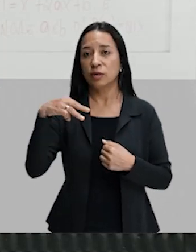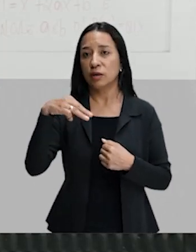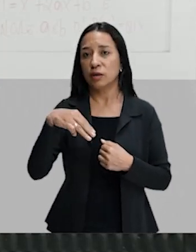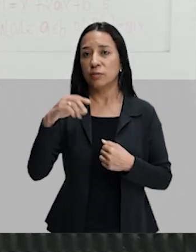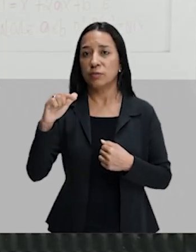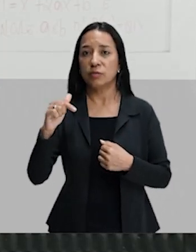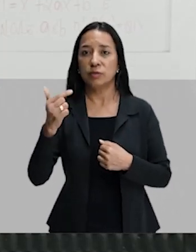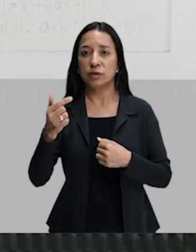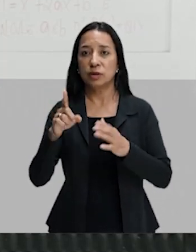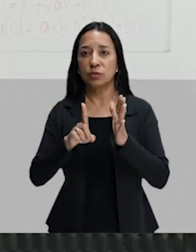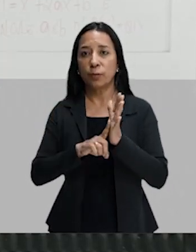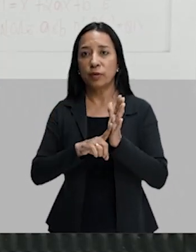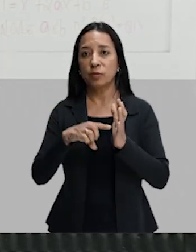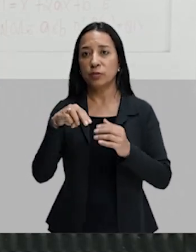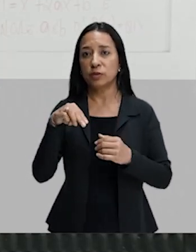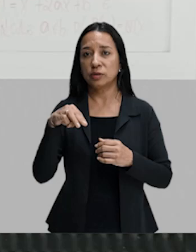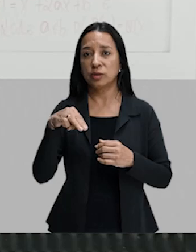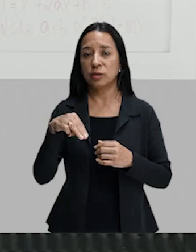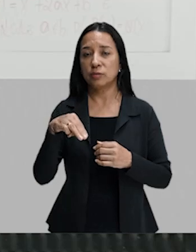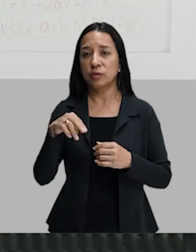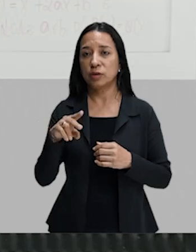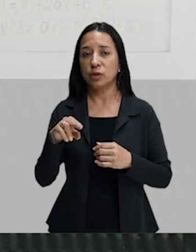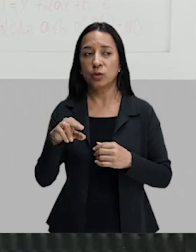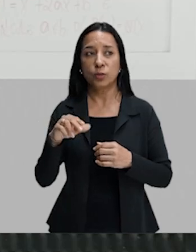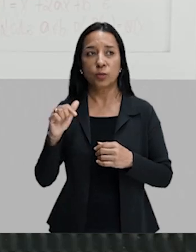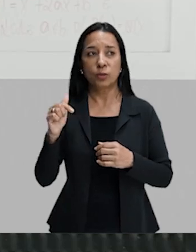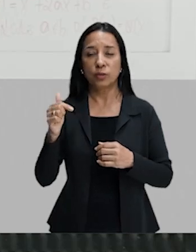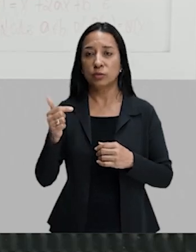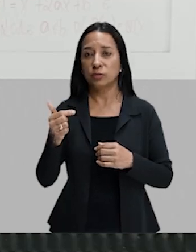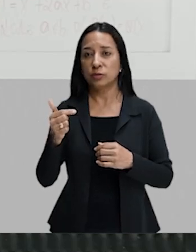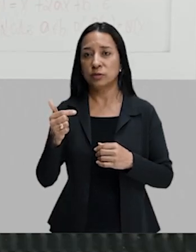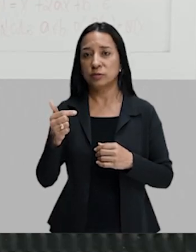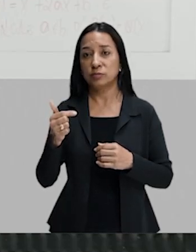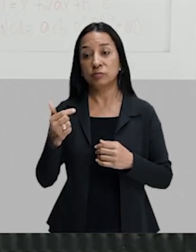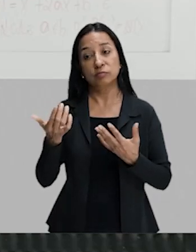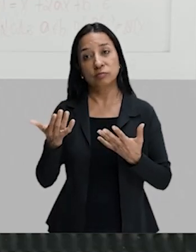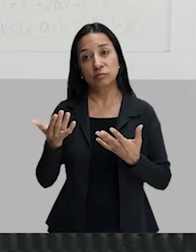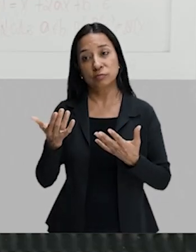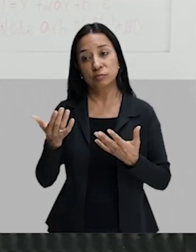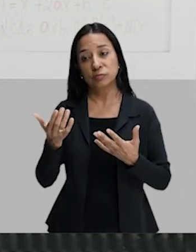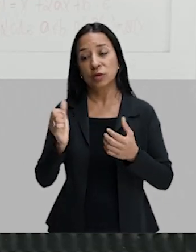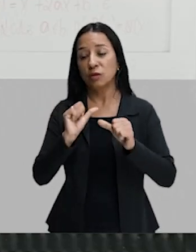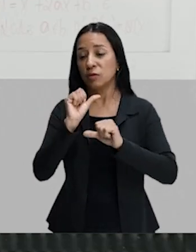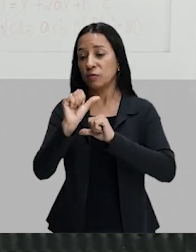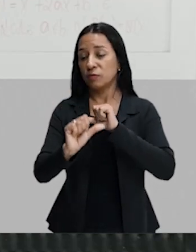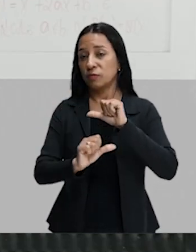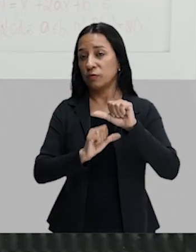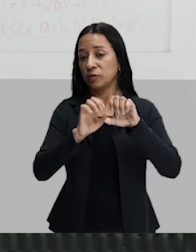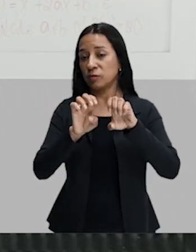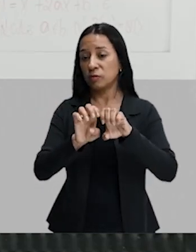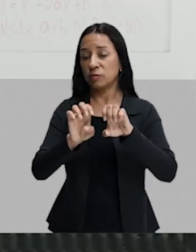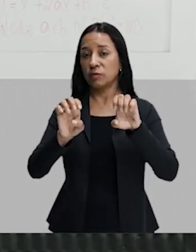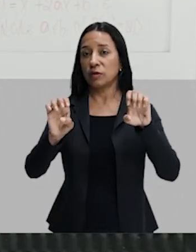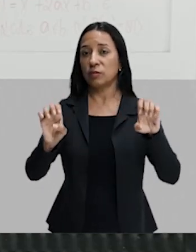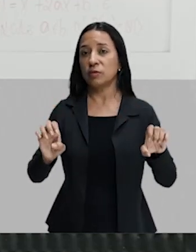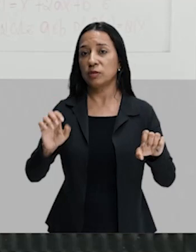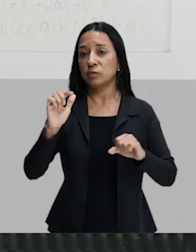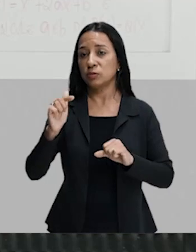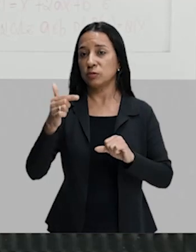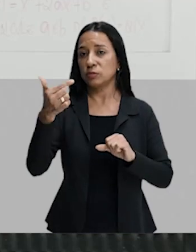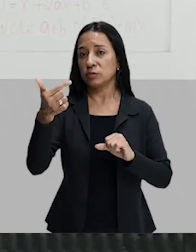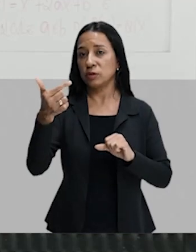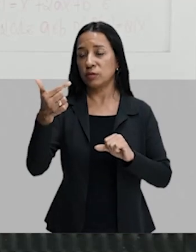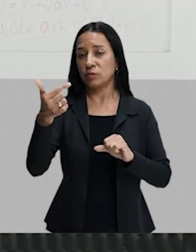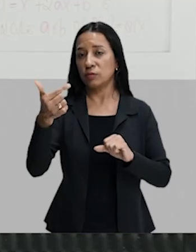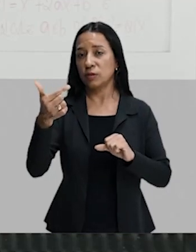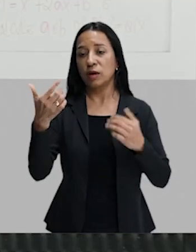menos m tem que ser igual a 2. Turminha, aí isso aqui vira uma equação do segundo grau. A gente vai resolver